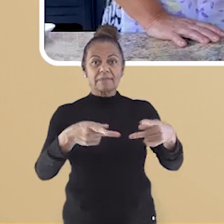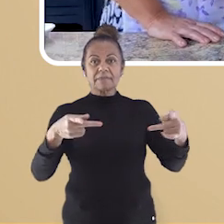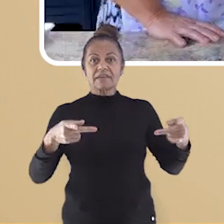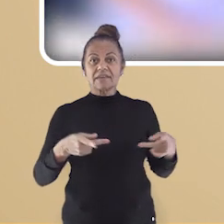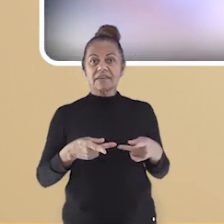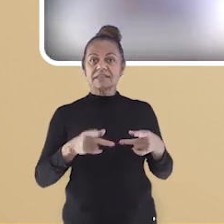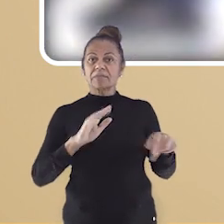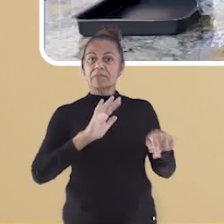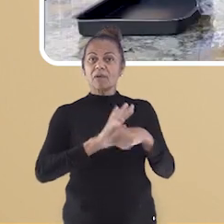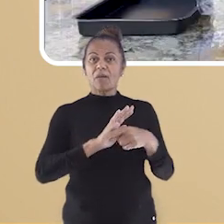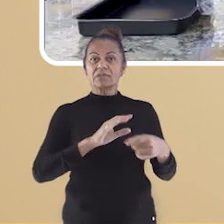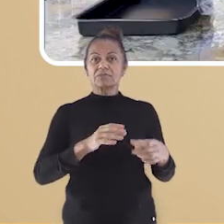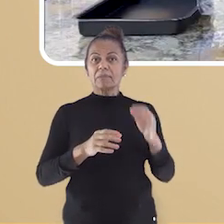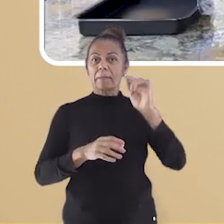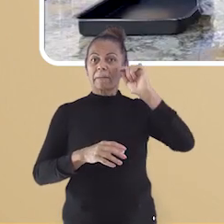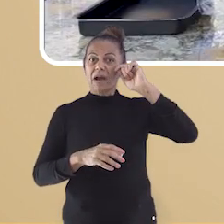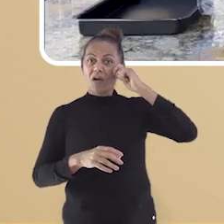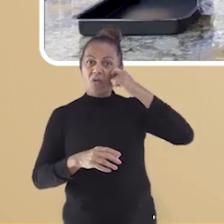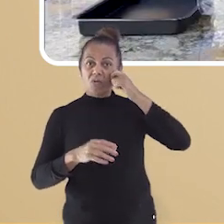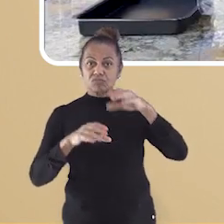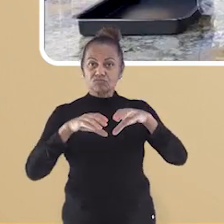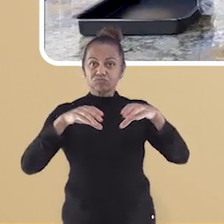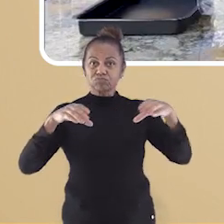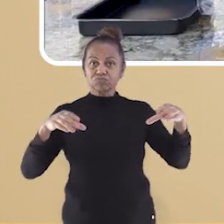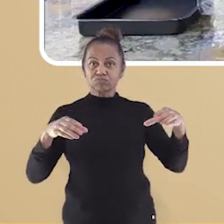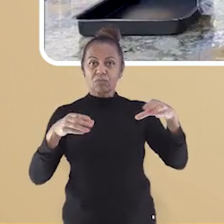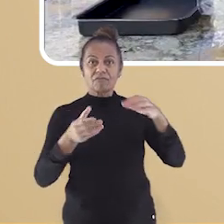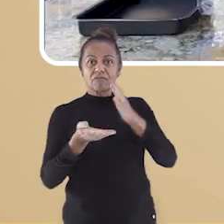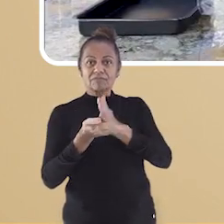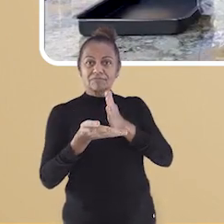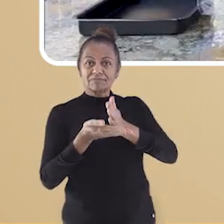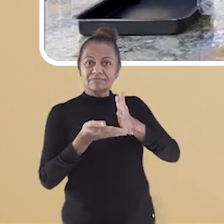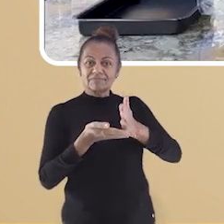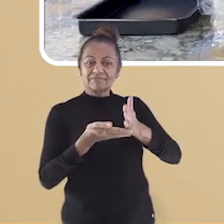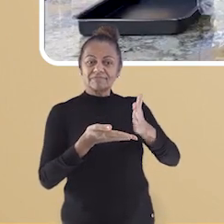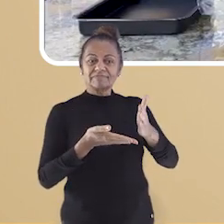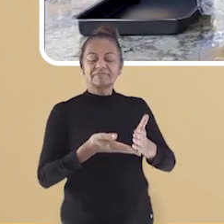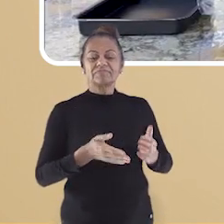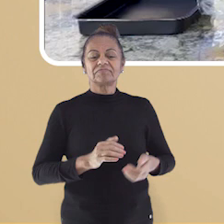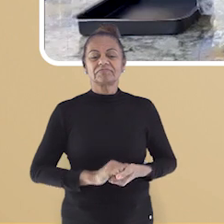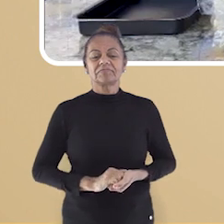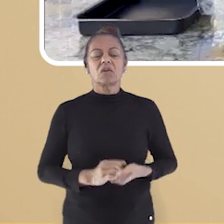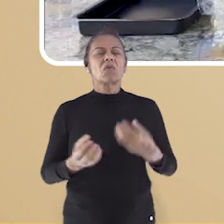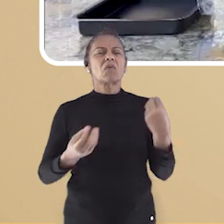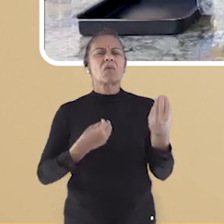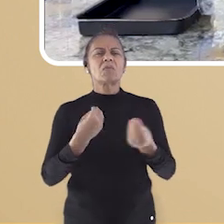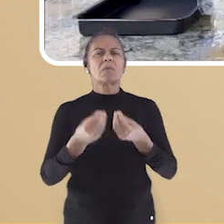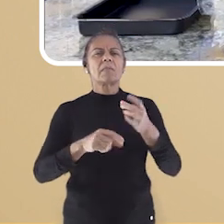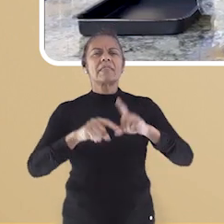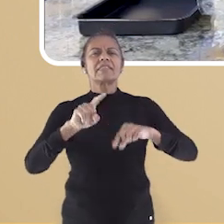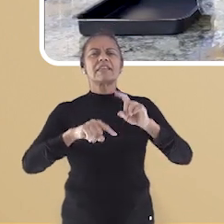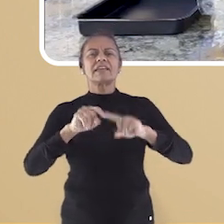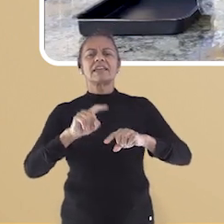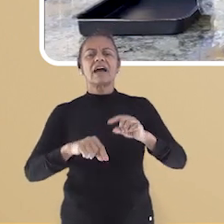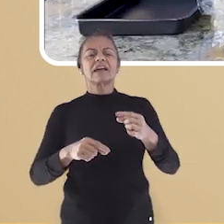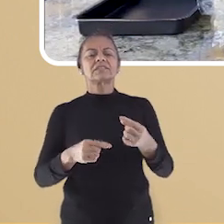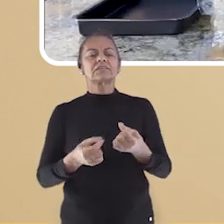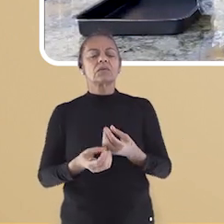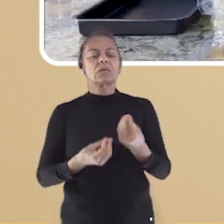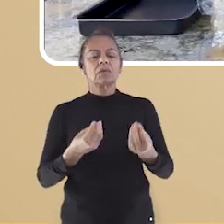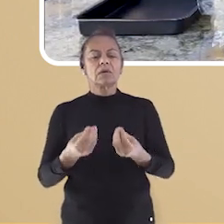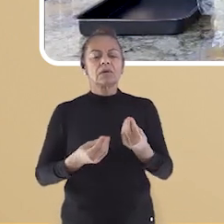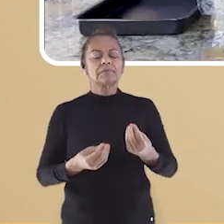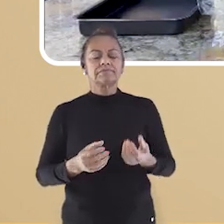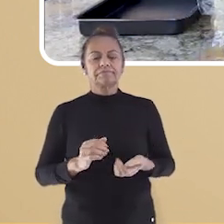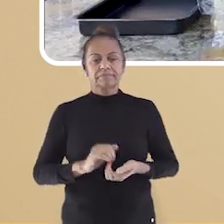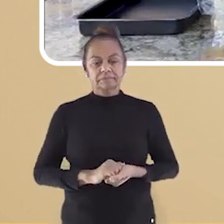de forma. Então, quais são os ingredientes para fazer a pizza de pão de forma? Os ingredientes são o